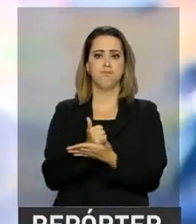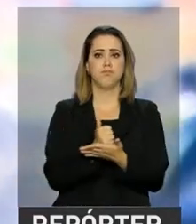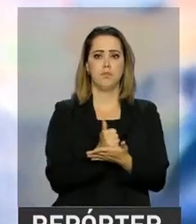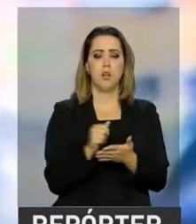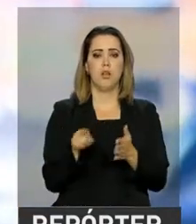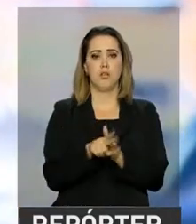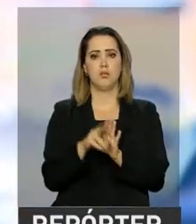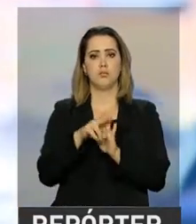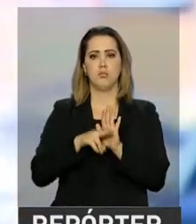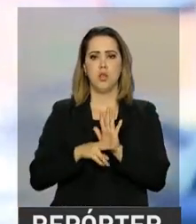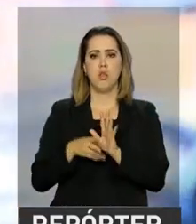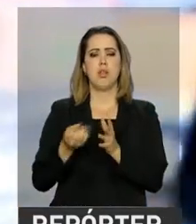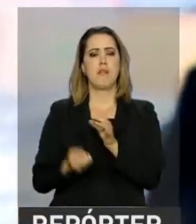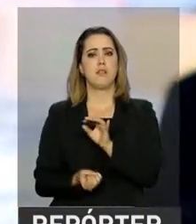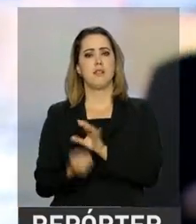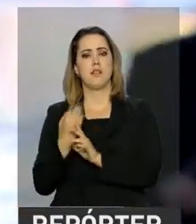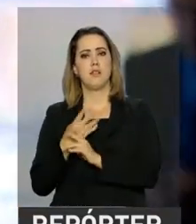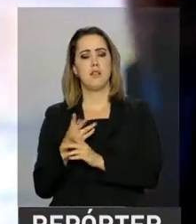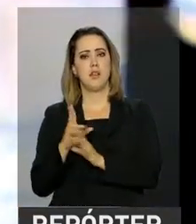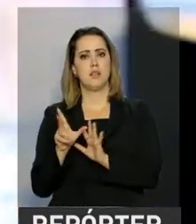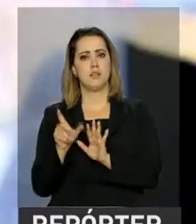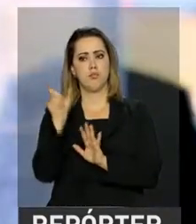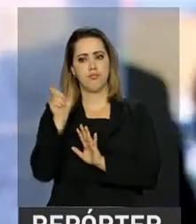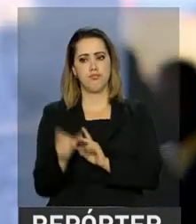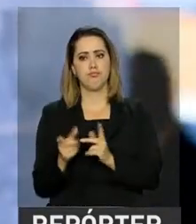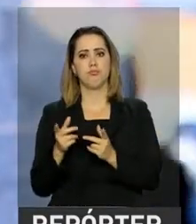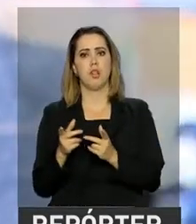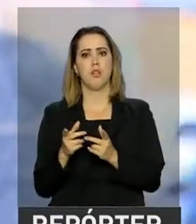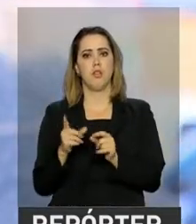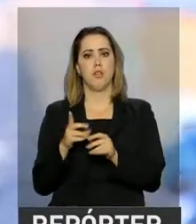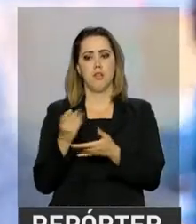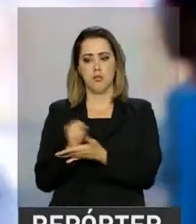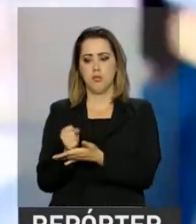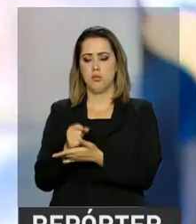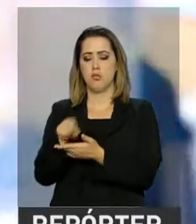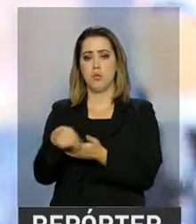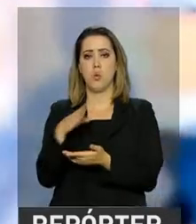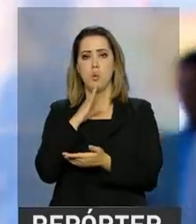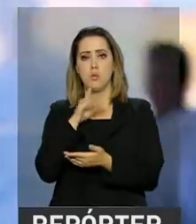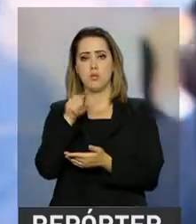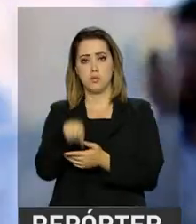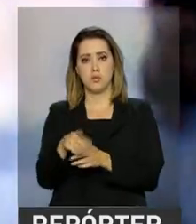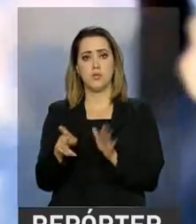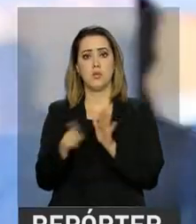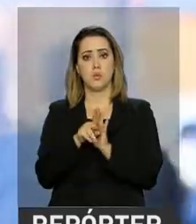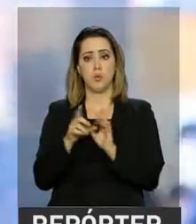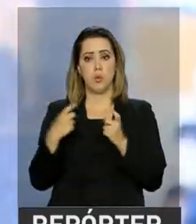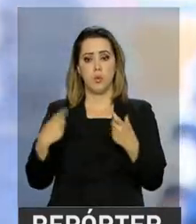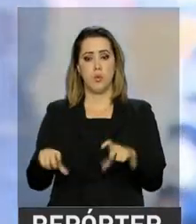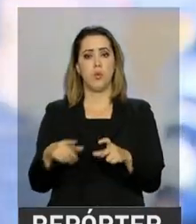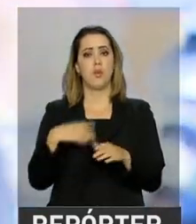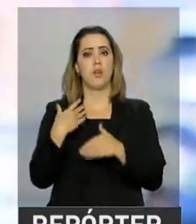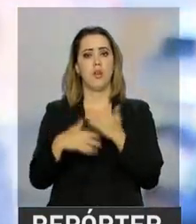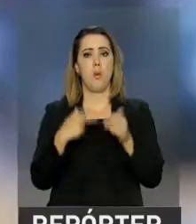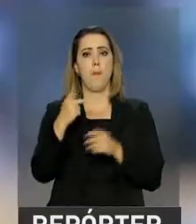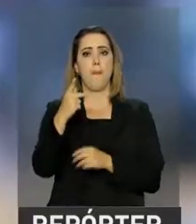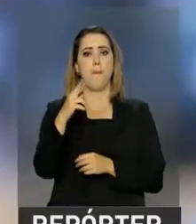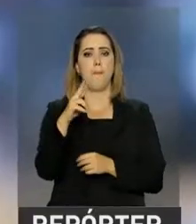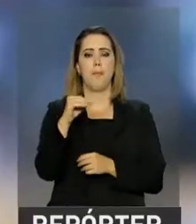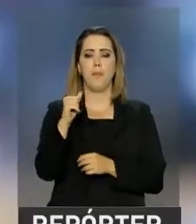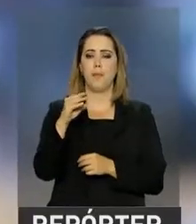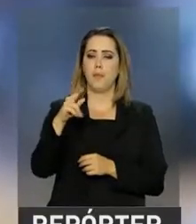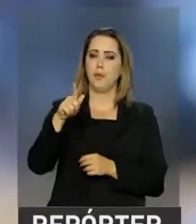modelagem, criação de personagem, ele me deu o conhecimento técnico para descobrir a área da programação em si, do desenvolvimento.